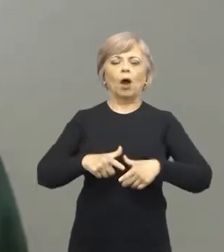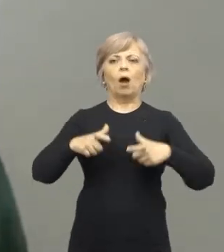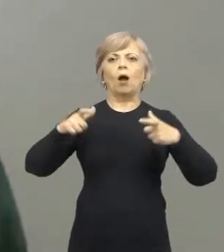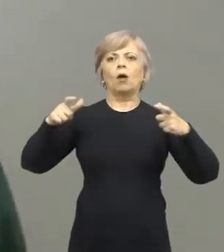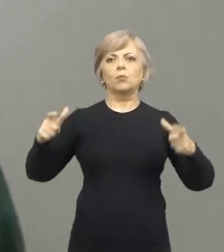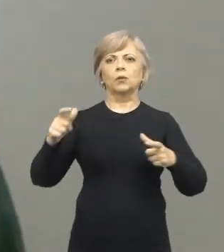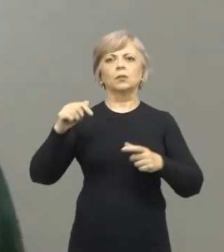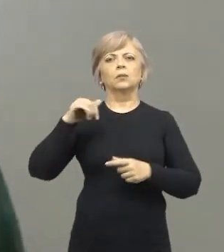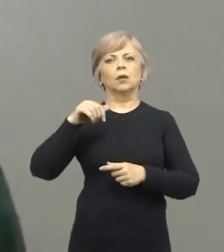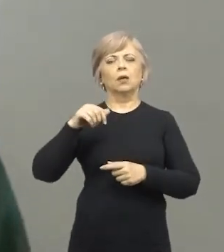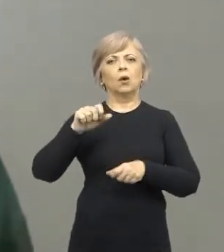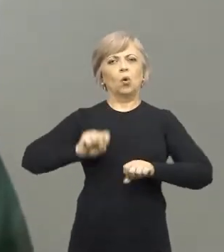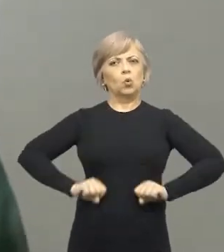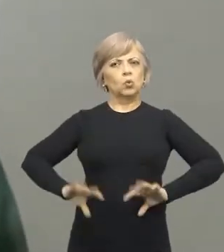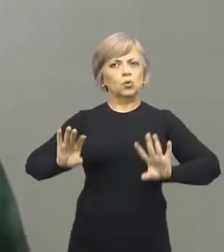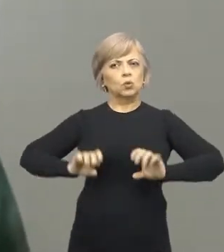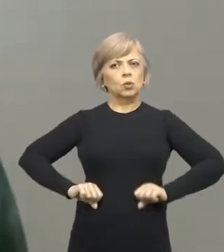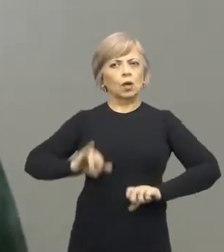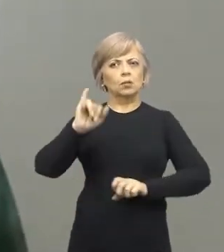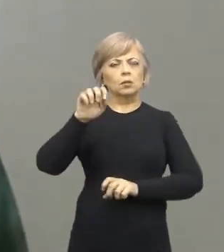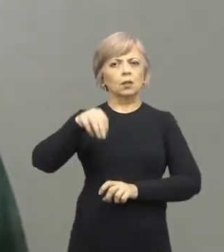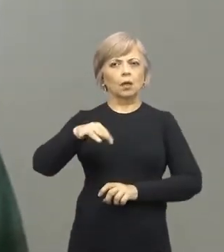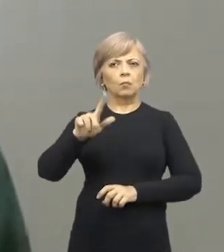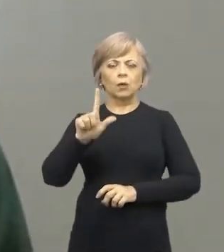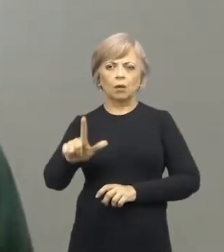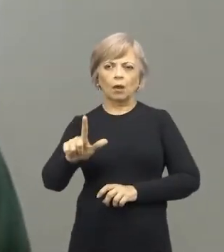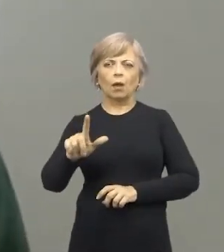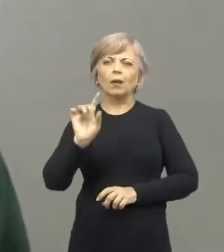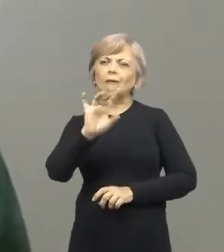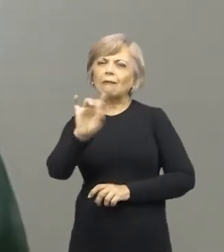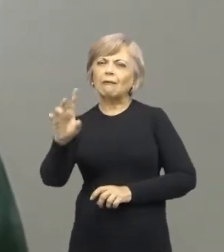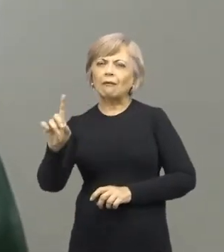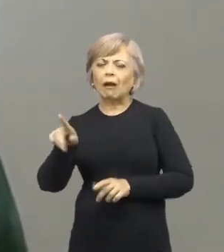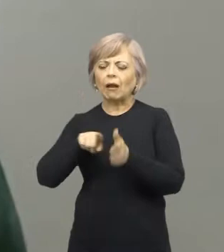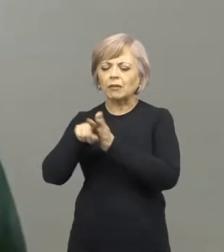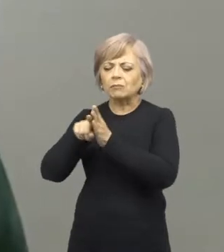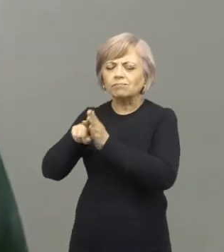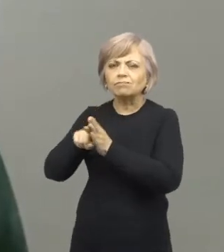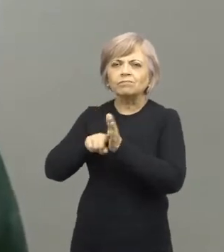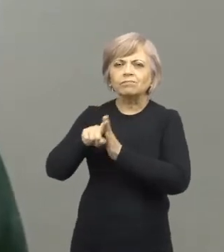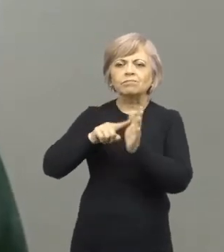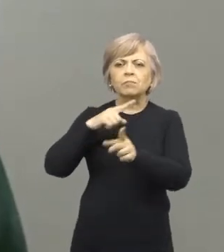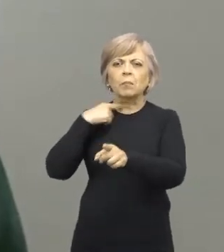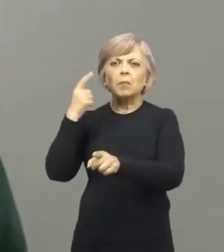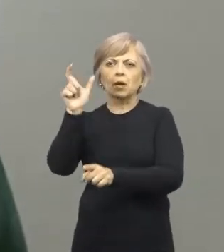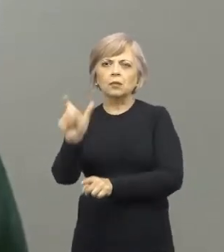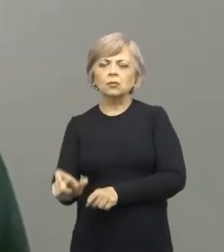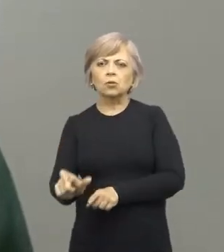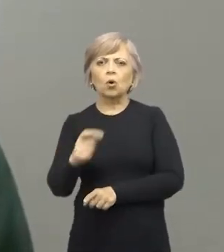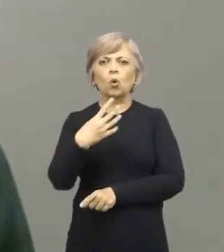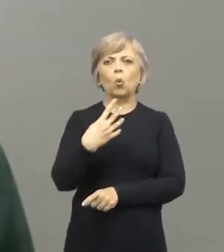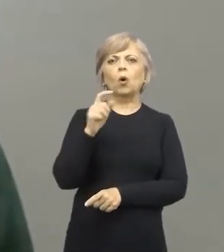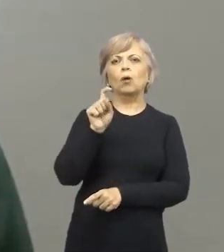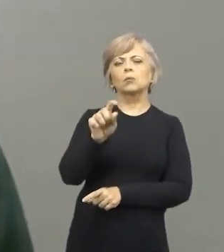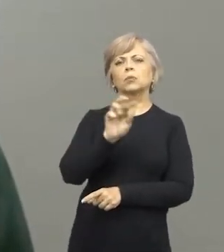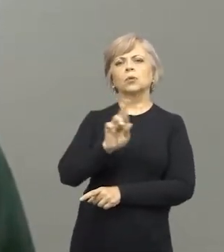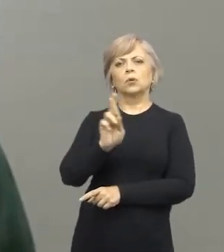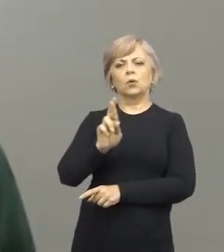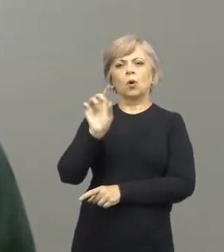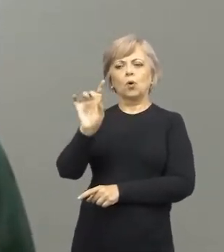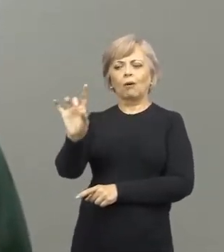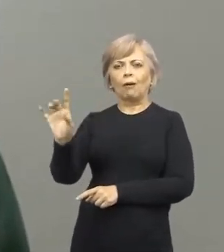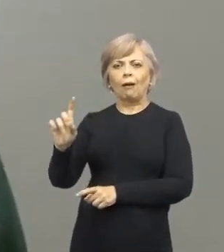do IML, porque a cada perícia se gastava em média R$ 4.000 a R$ 5.000 por